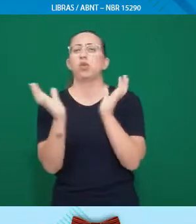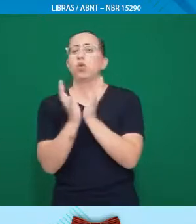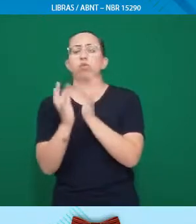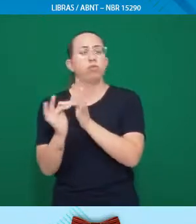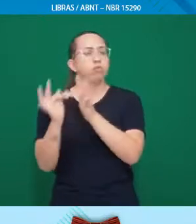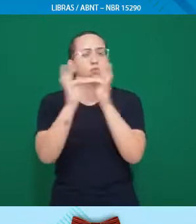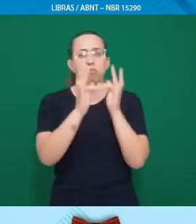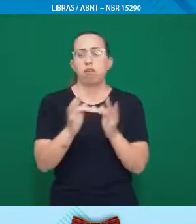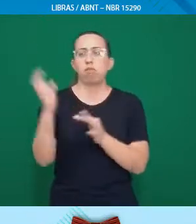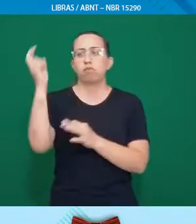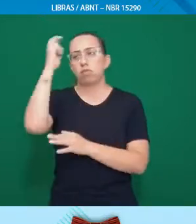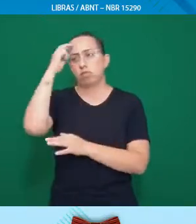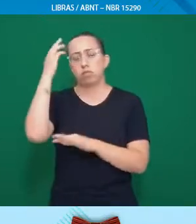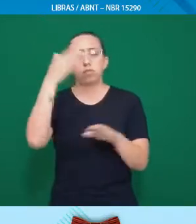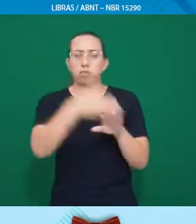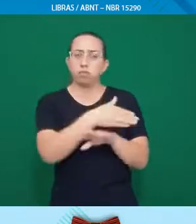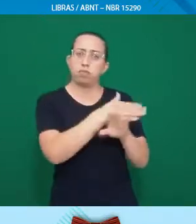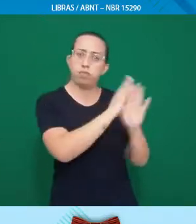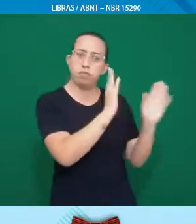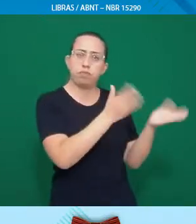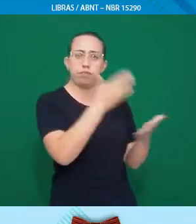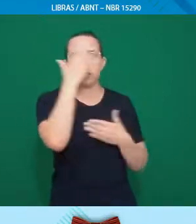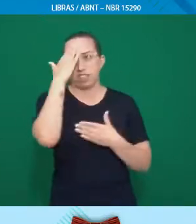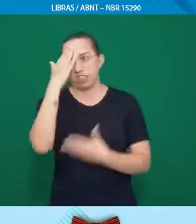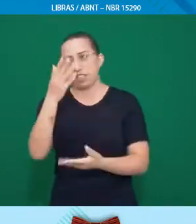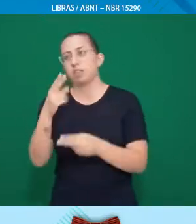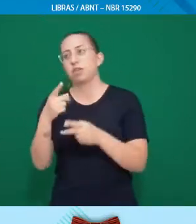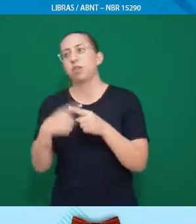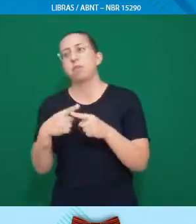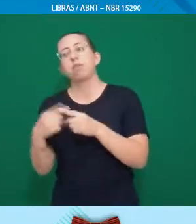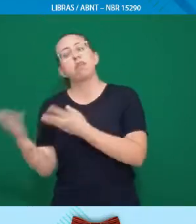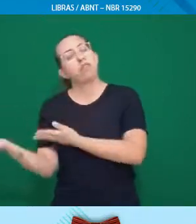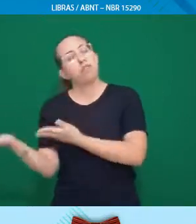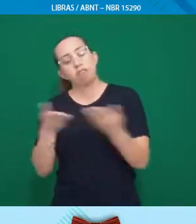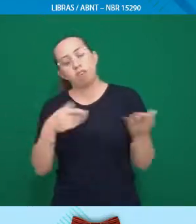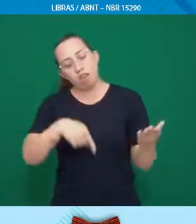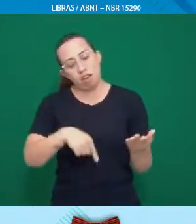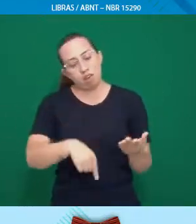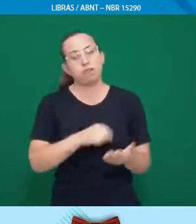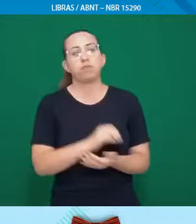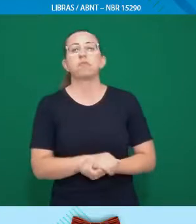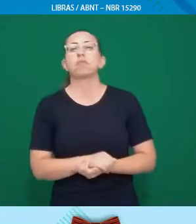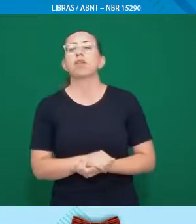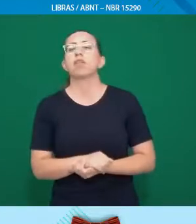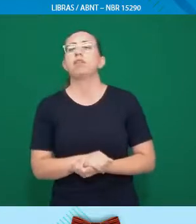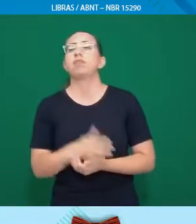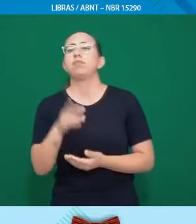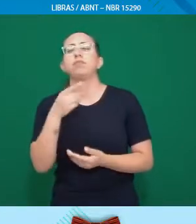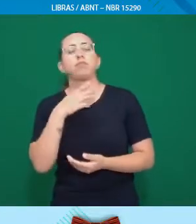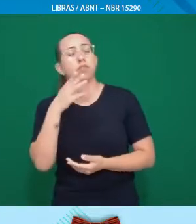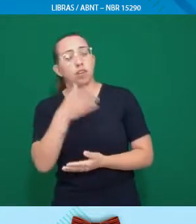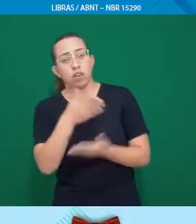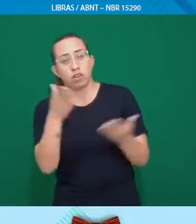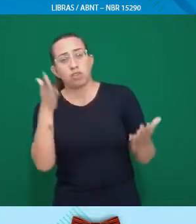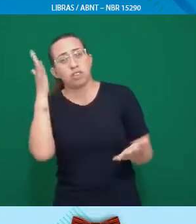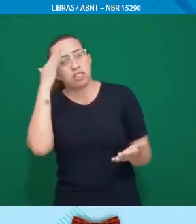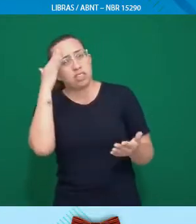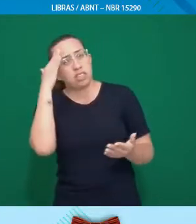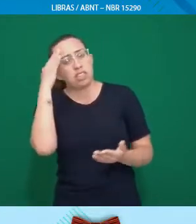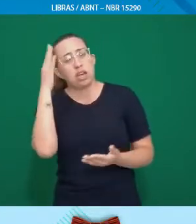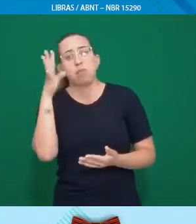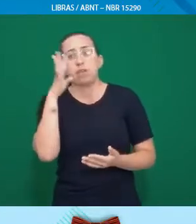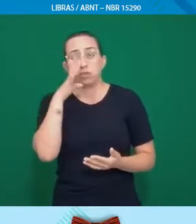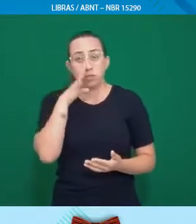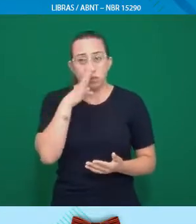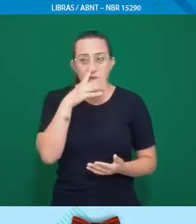Fundação Cultural aqui toda presente eu agradeço vocês meninas pode estar em aqui você sabe a respeito admiração que eu tenho